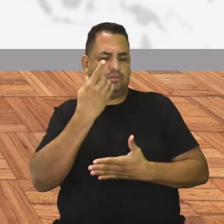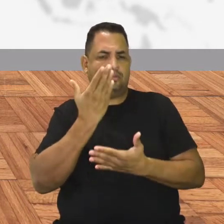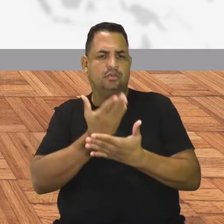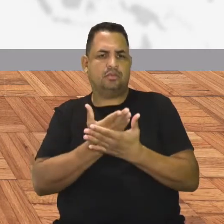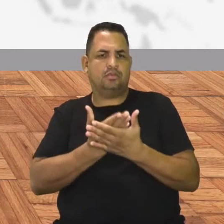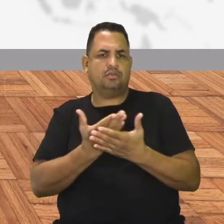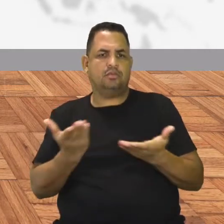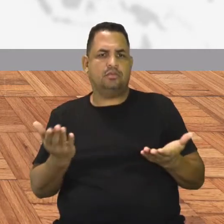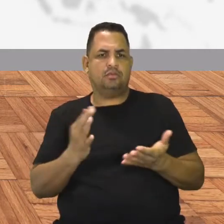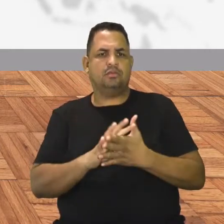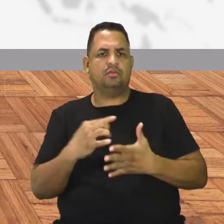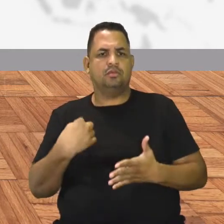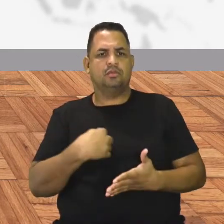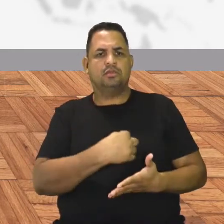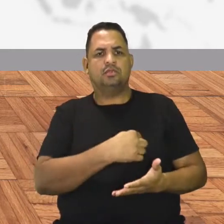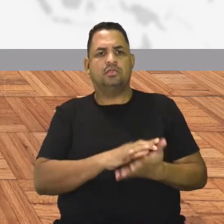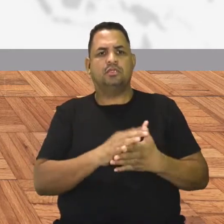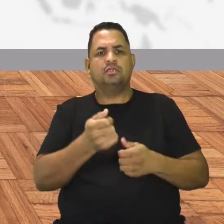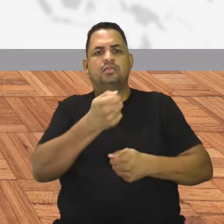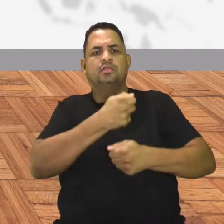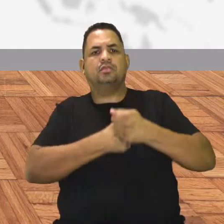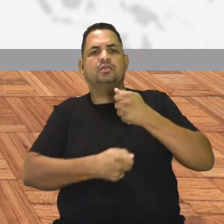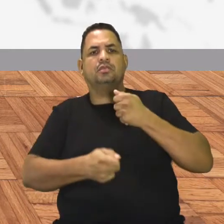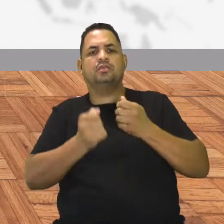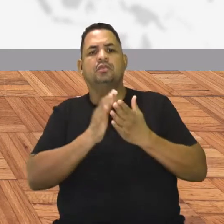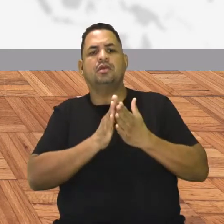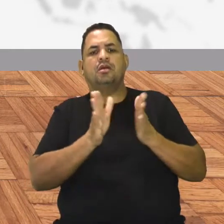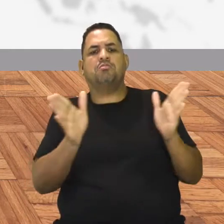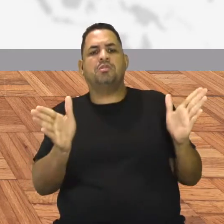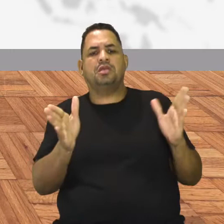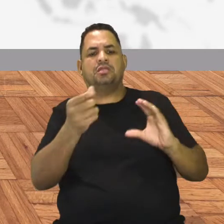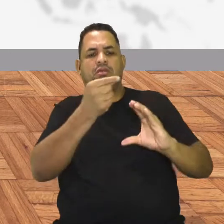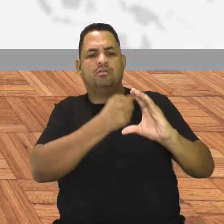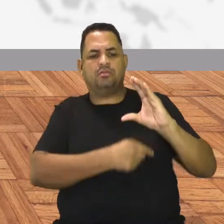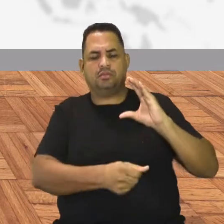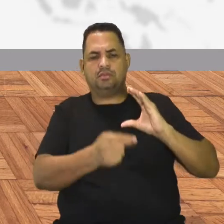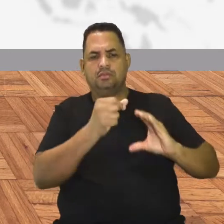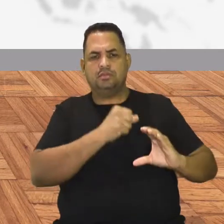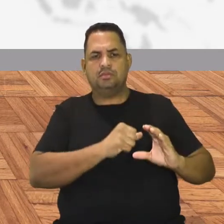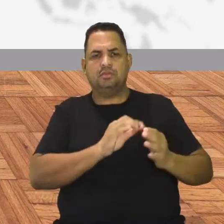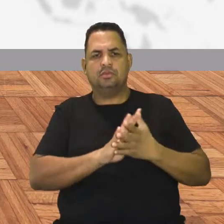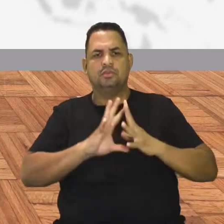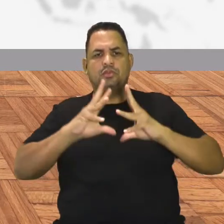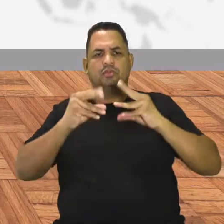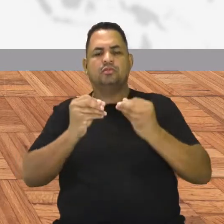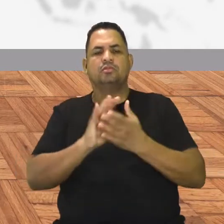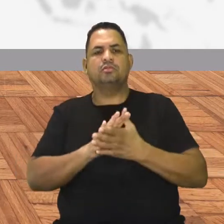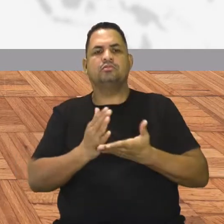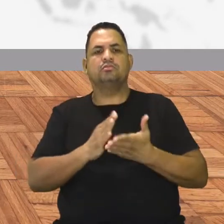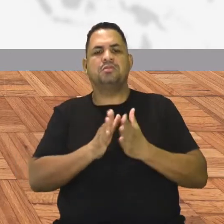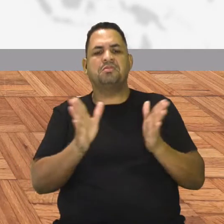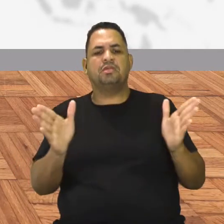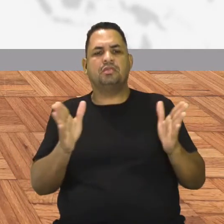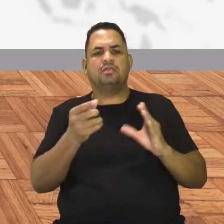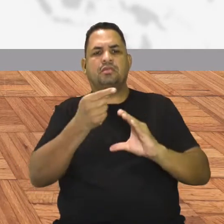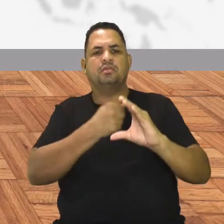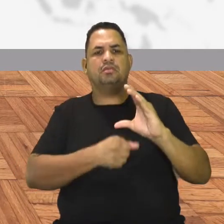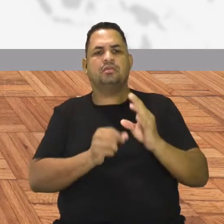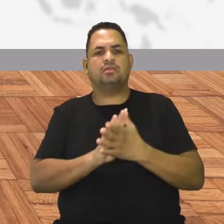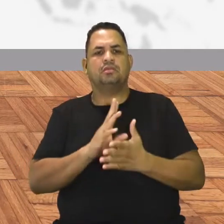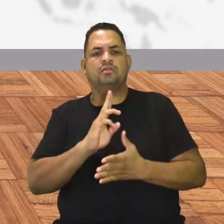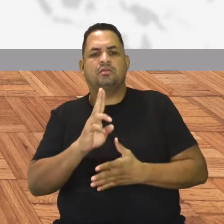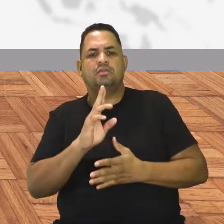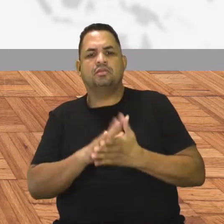de hoje que a China ela já tem uma economia aberta ao capitalismo. totalmente aberto ao capitalismo. Eles permanecem